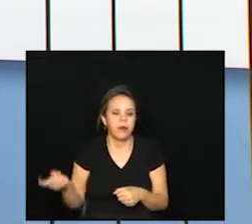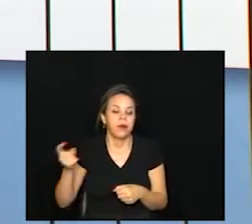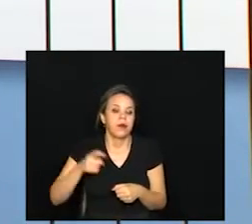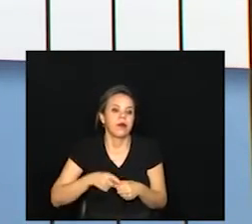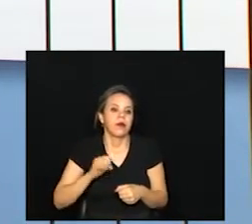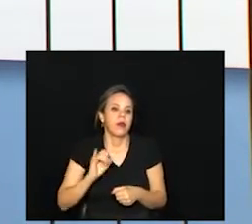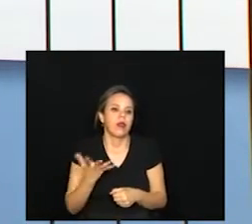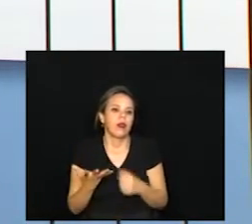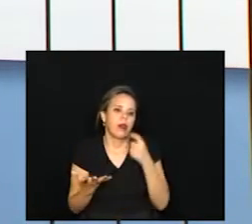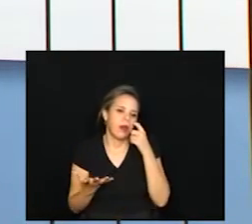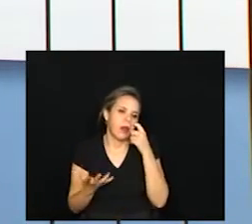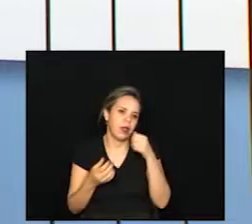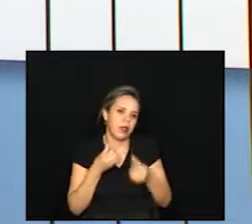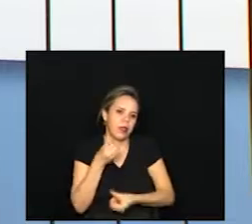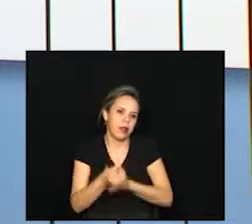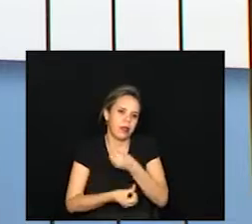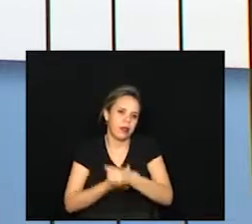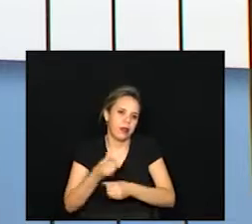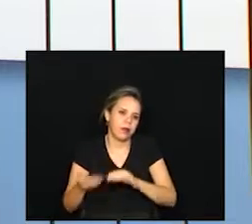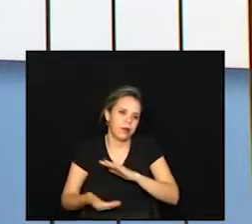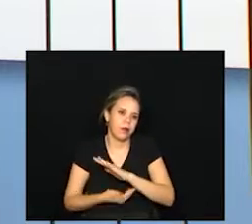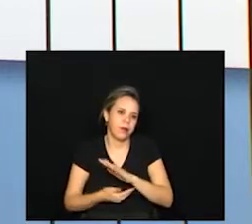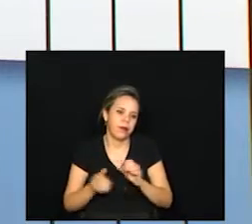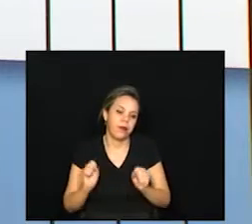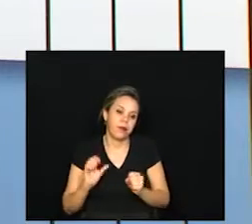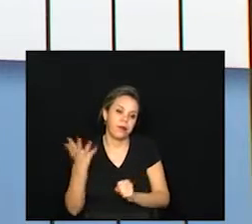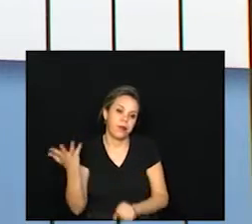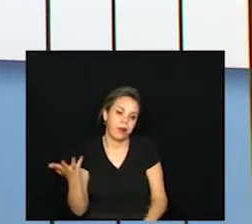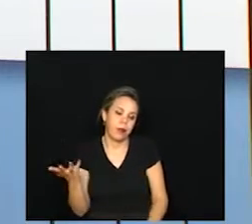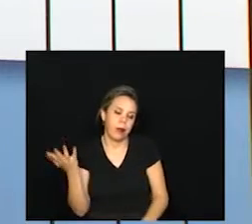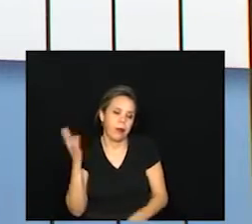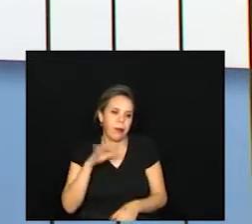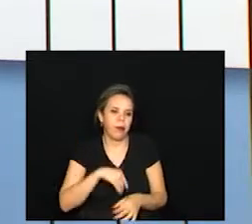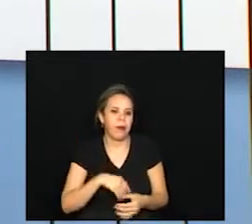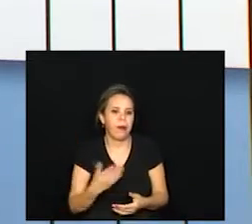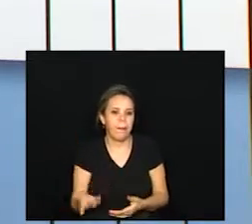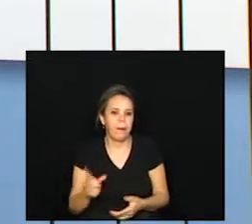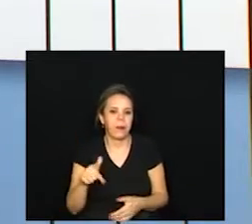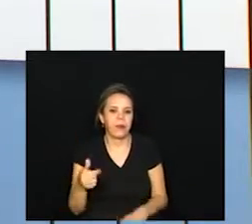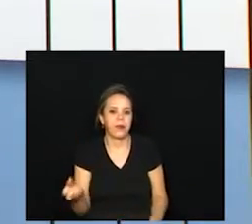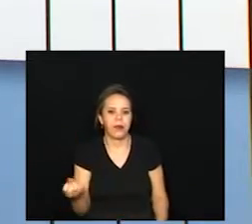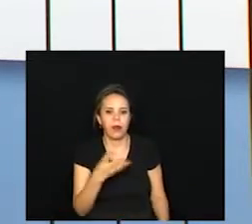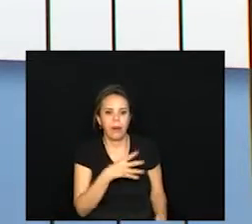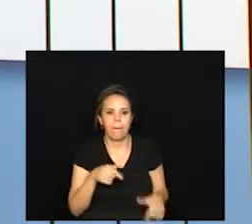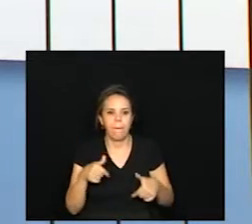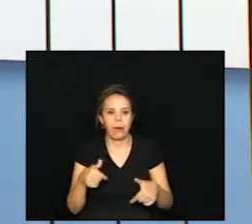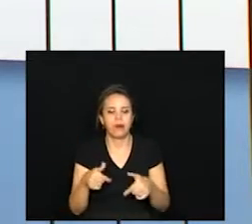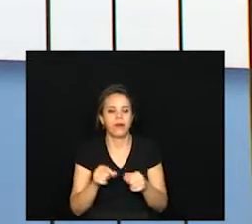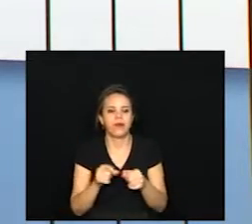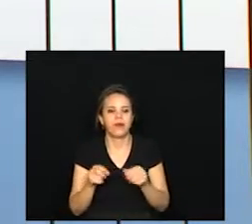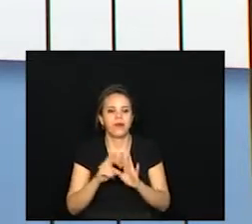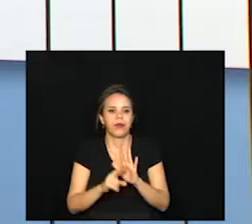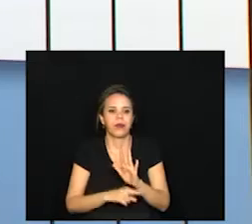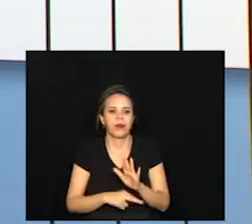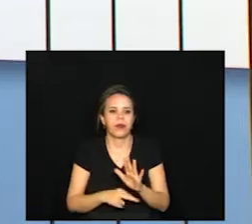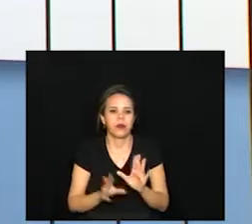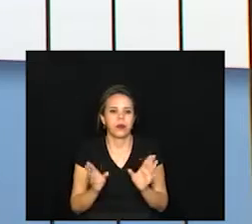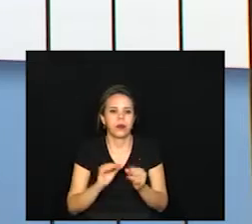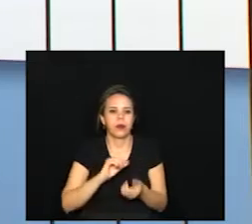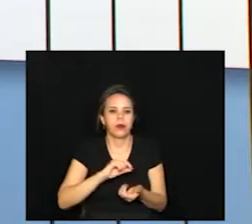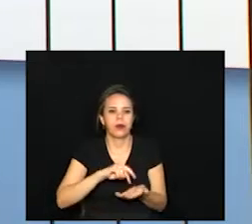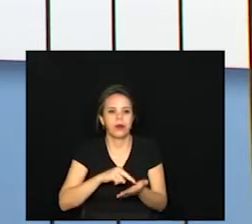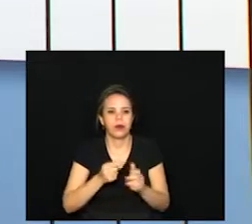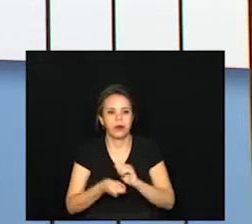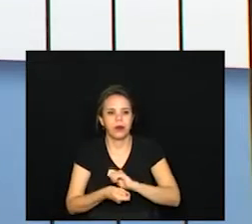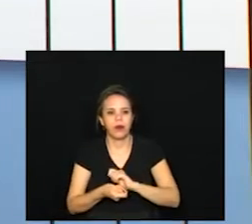retomada do semestre legislativo, pode ser que aí venha um novo ato da mesa, redefinindo